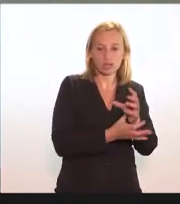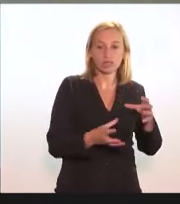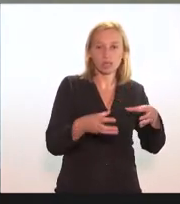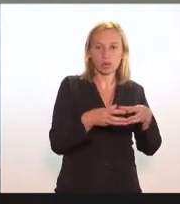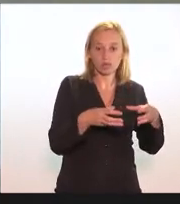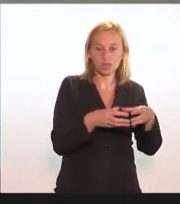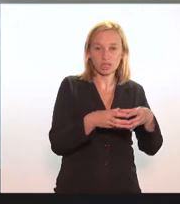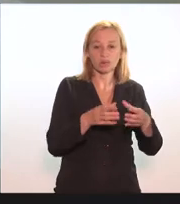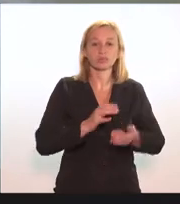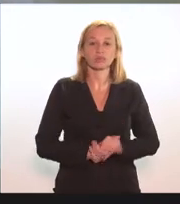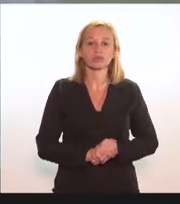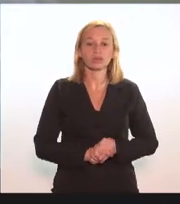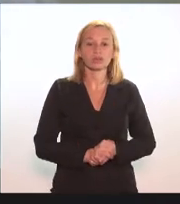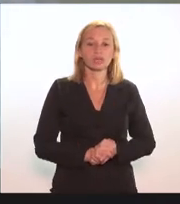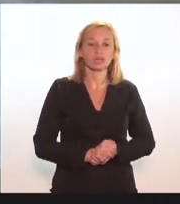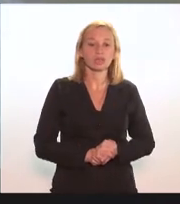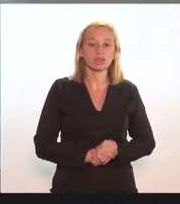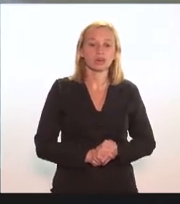Rodoviária Federal.